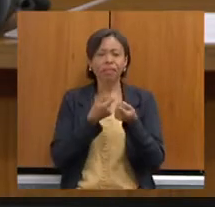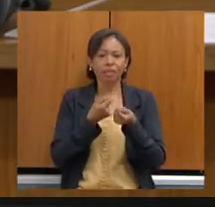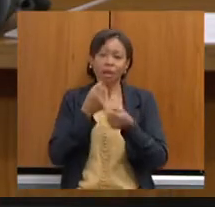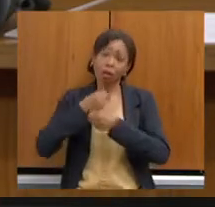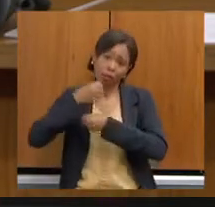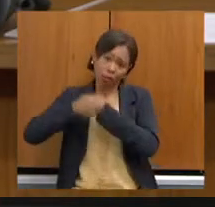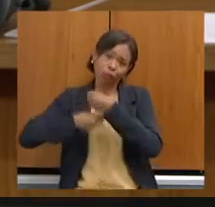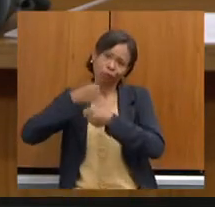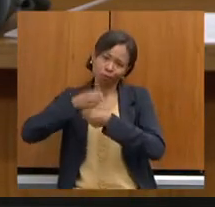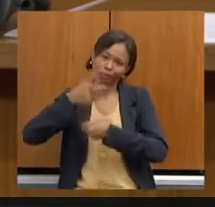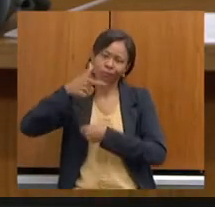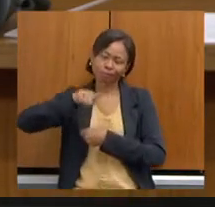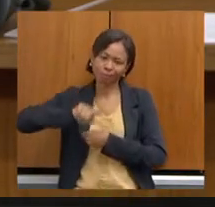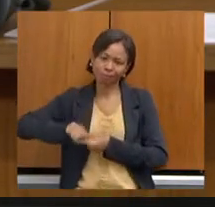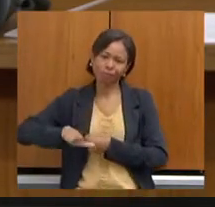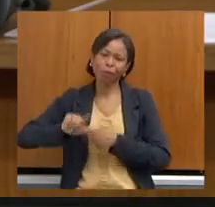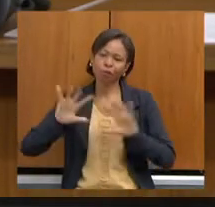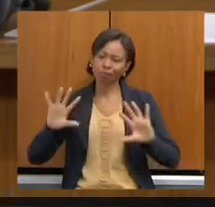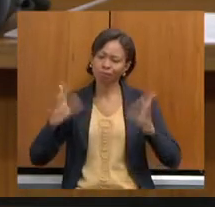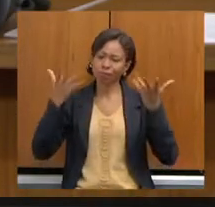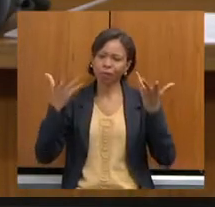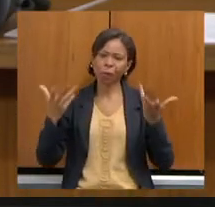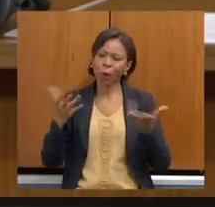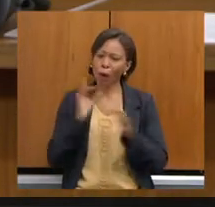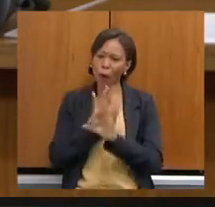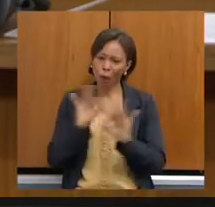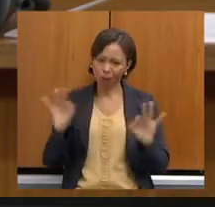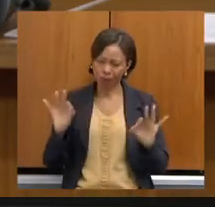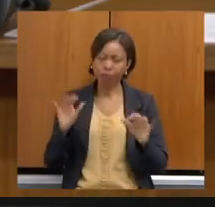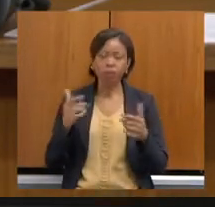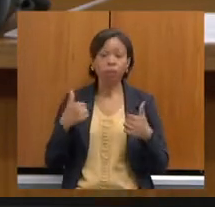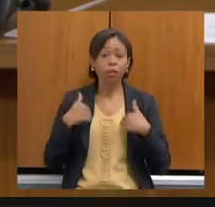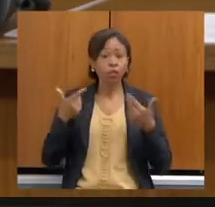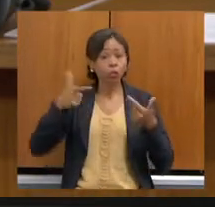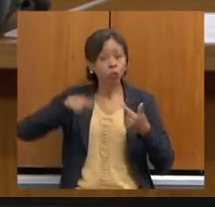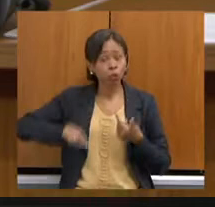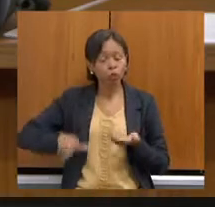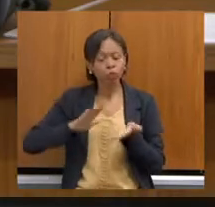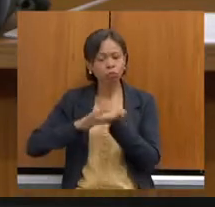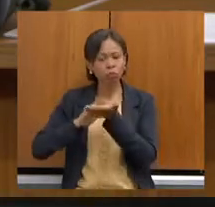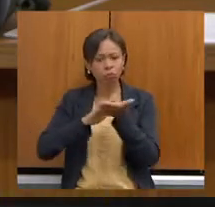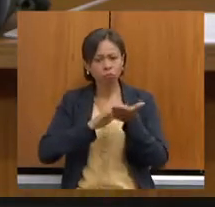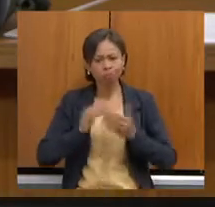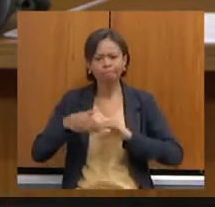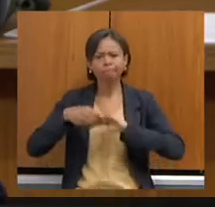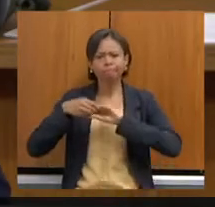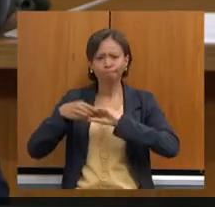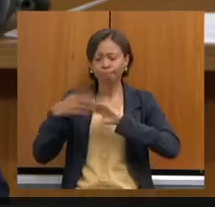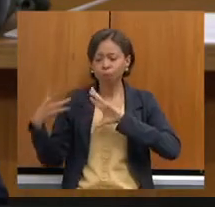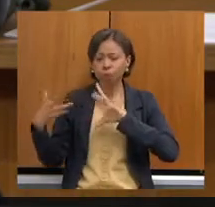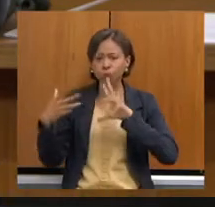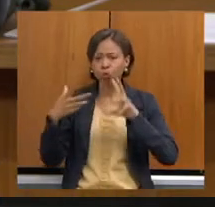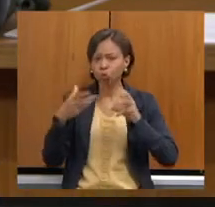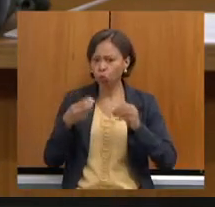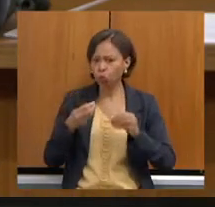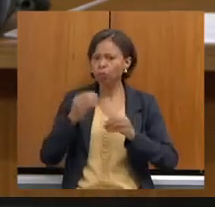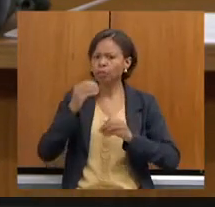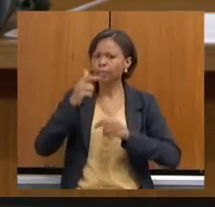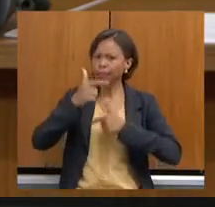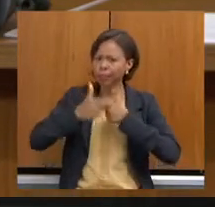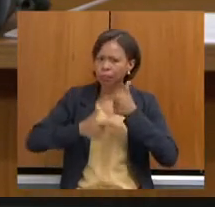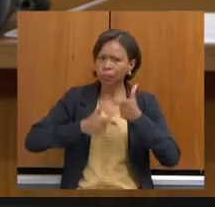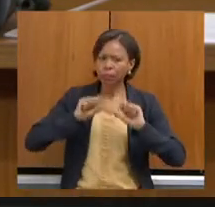um grande evento E aí a primeira aqui mais uma vez para complementar todos que estão nesse esforço de manter